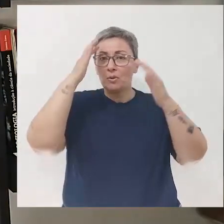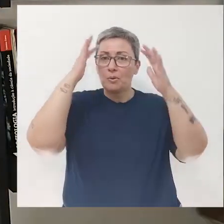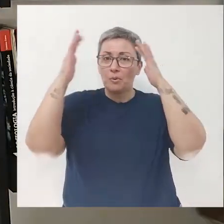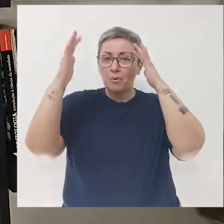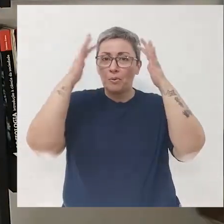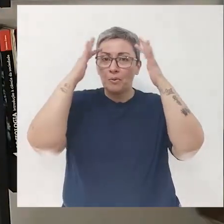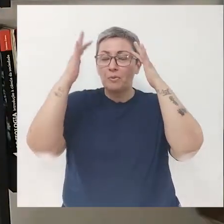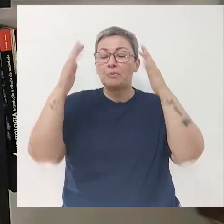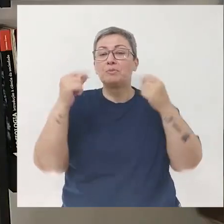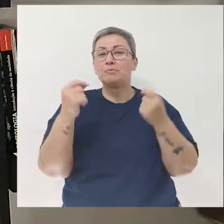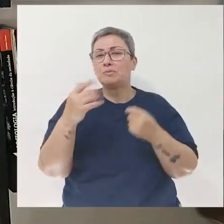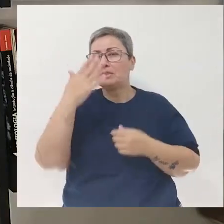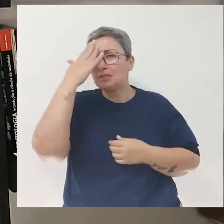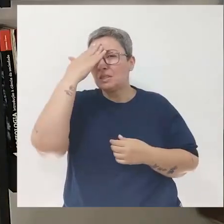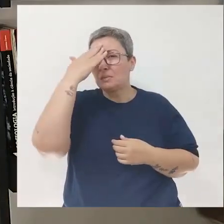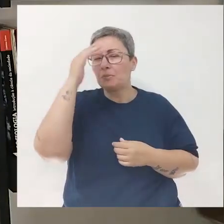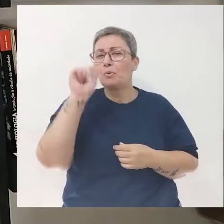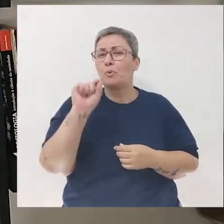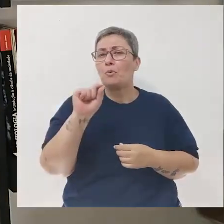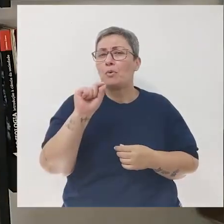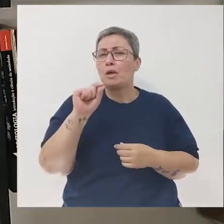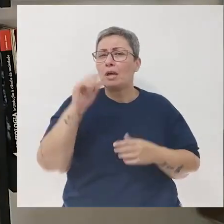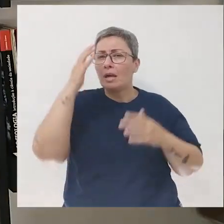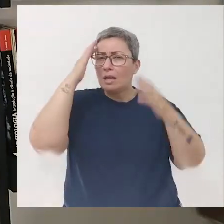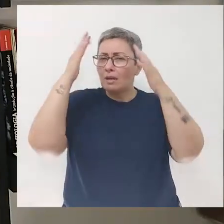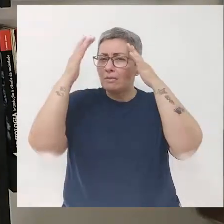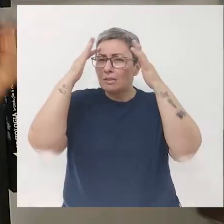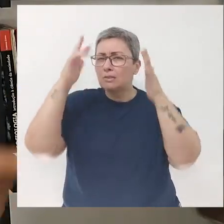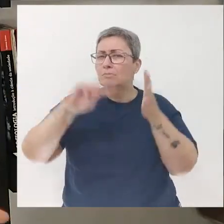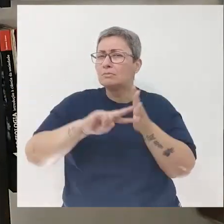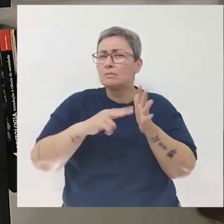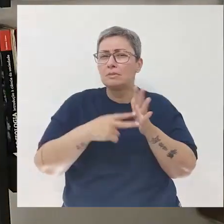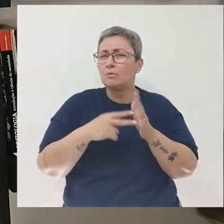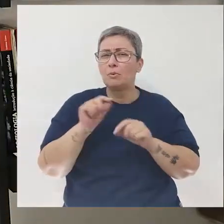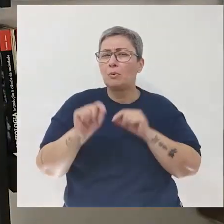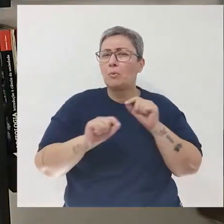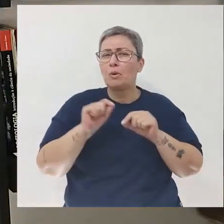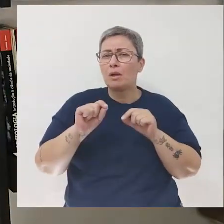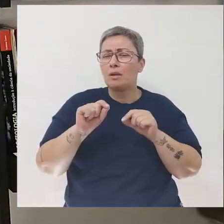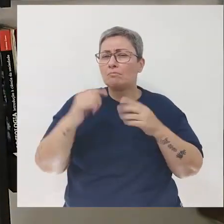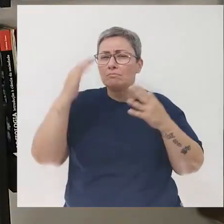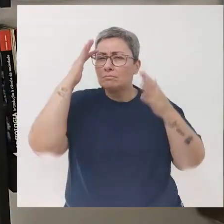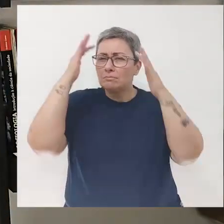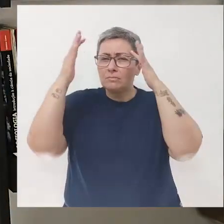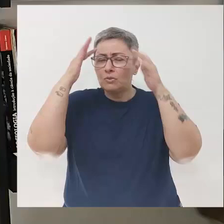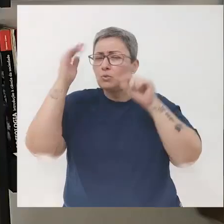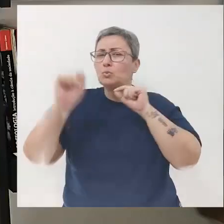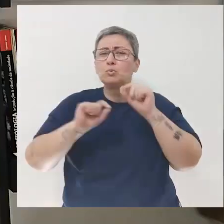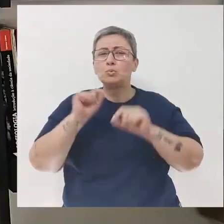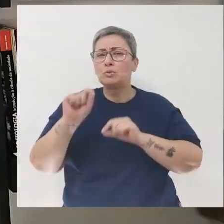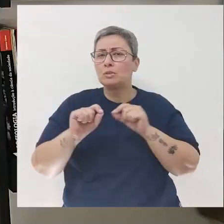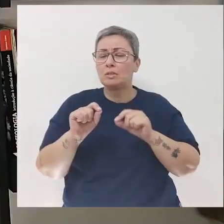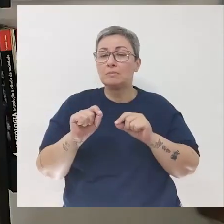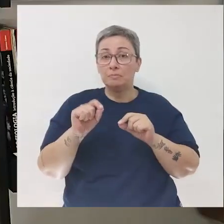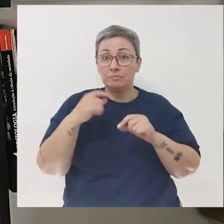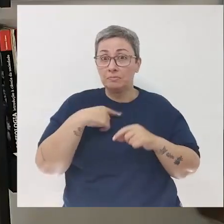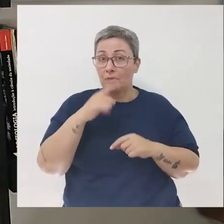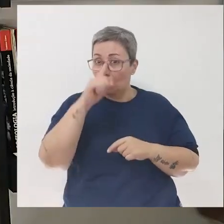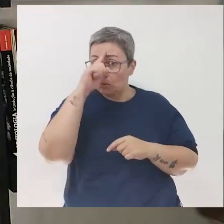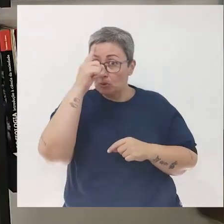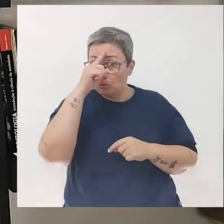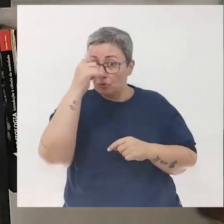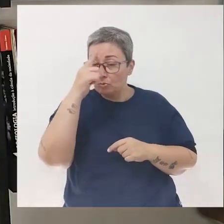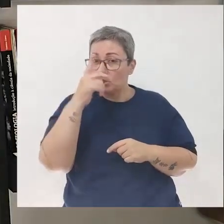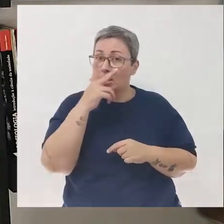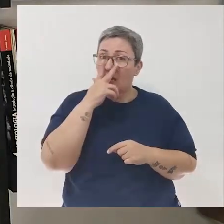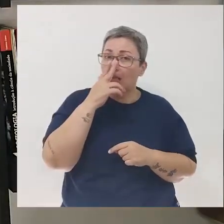reflexões. Vocês sabem o que significa reflexão? Refletir sobre algo? Não? Estão em dúvida? Acha